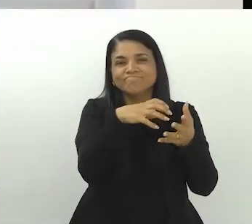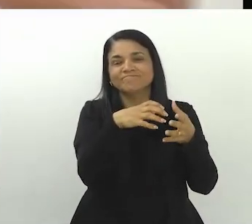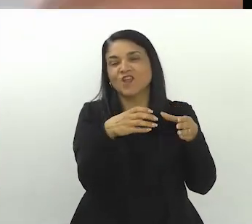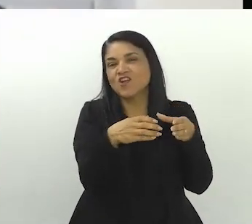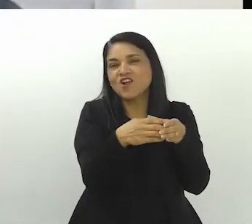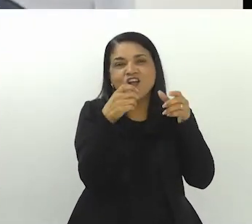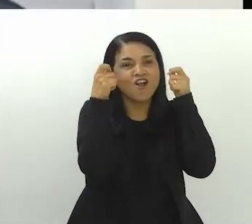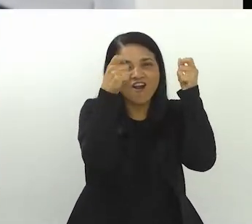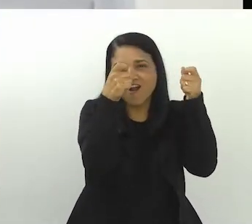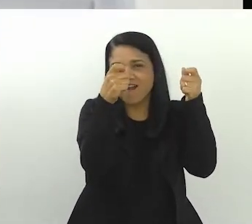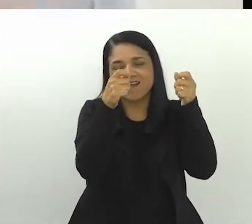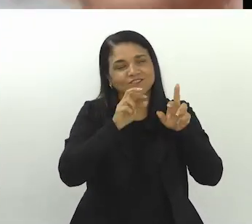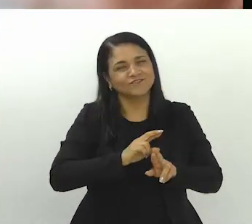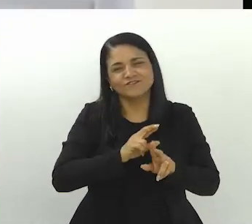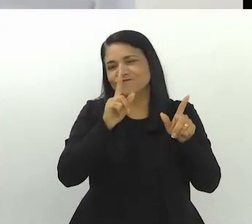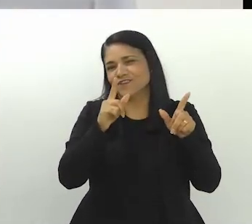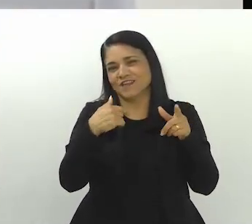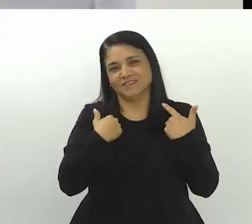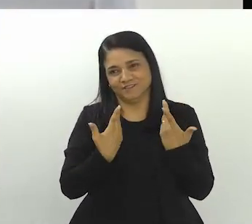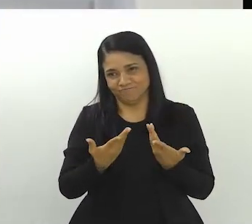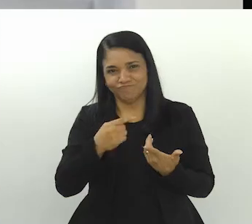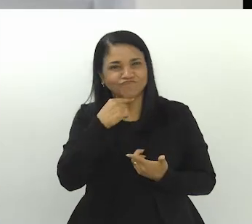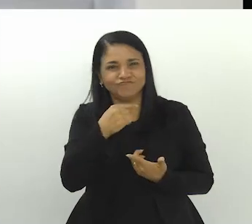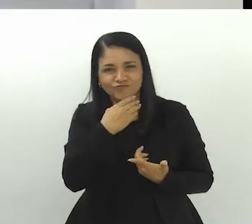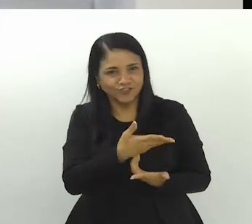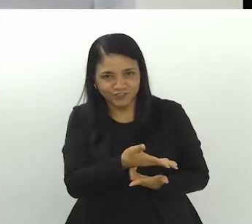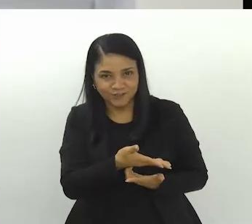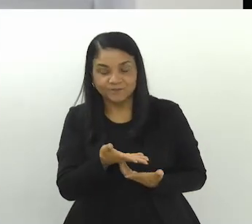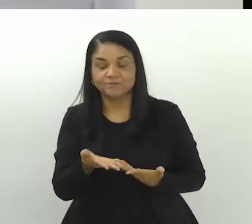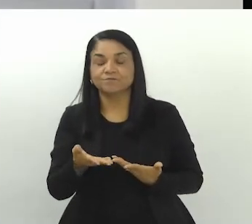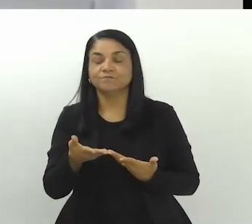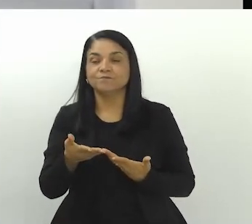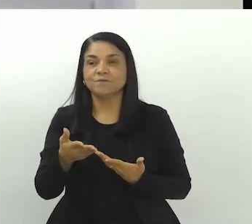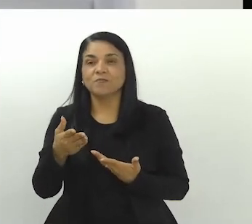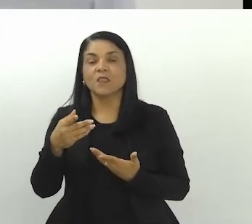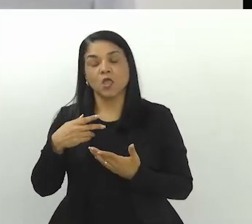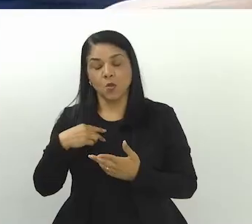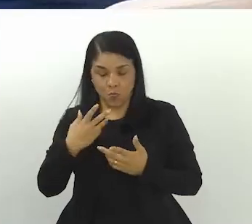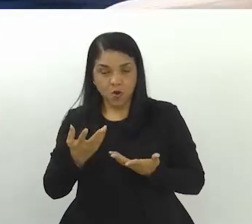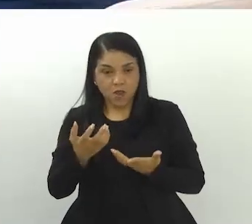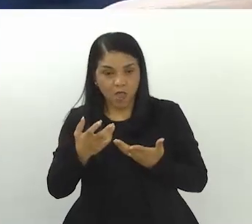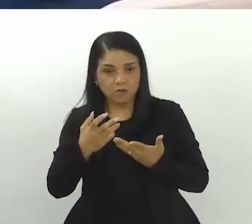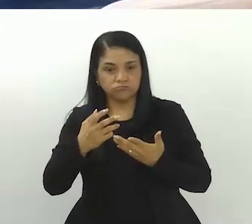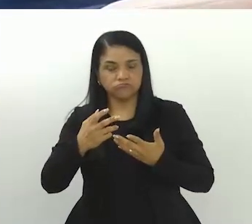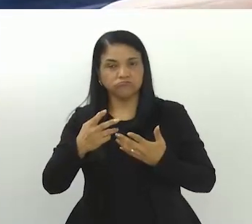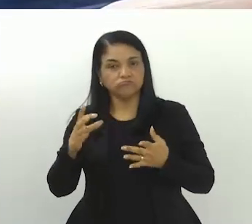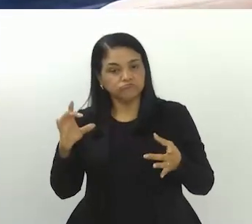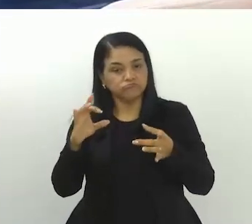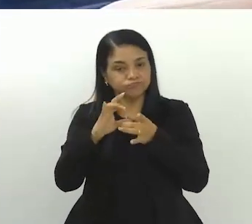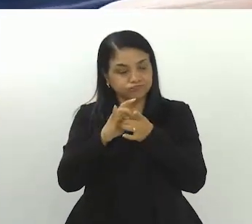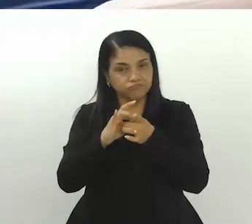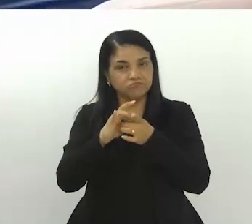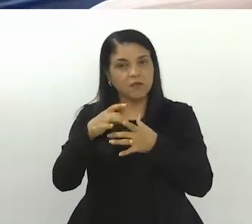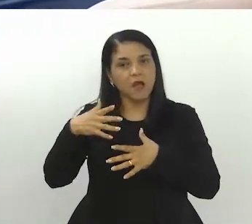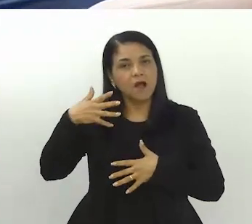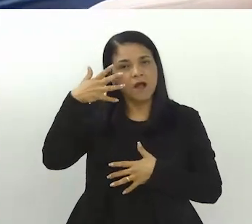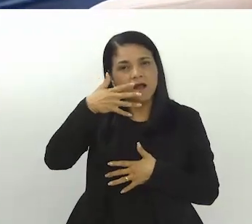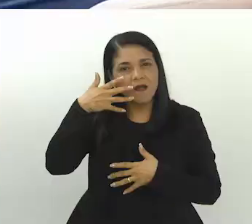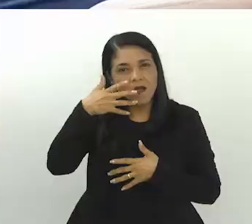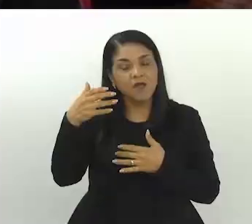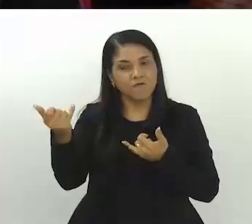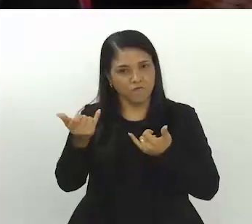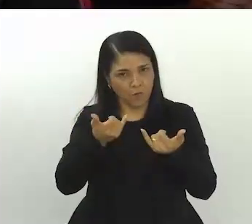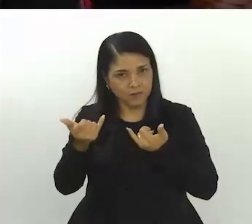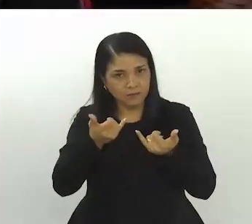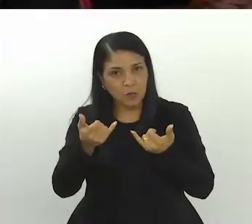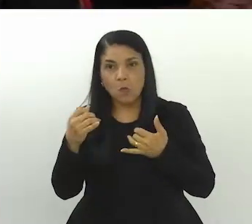entre aspas, mais problemáticos do universo torcedor. Né? Eu queria, professor, Inclusive, Diga. dar sequência nessa